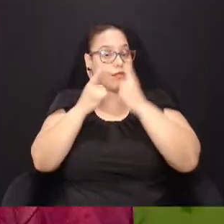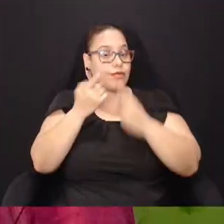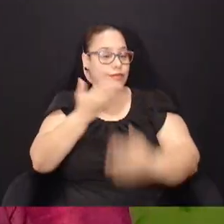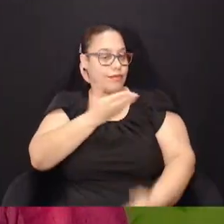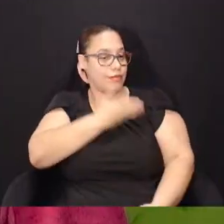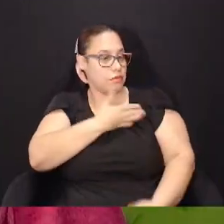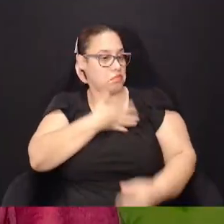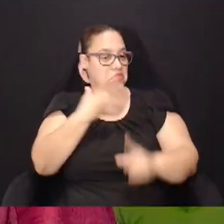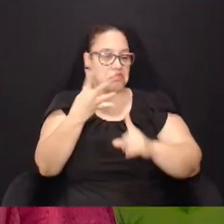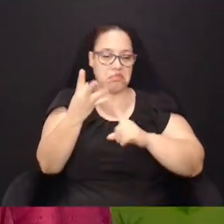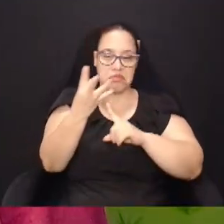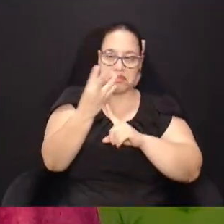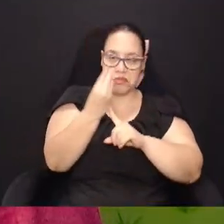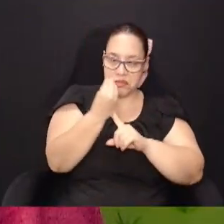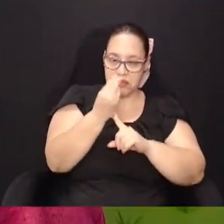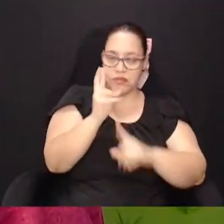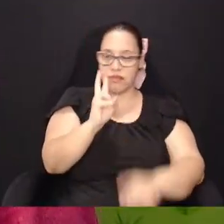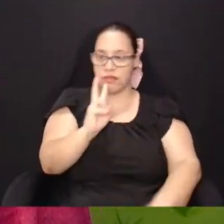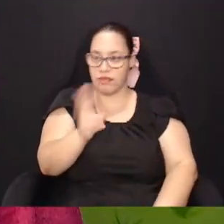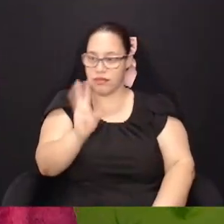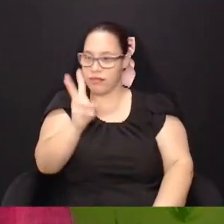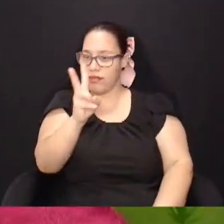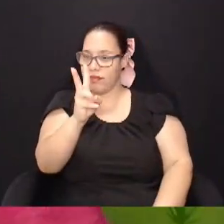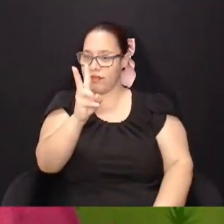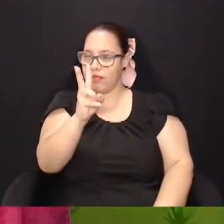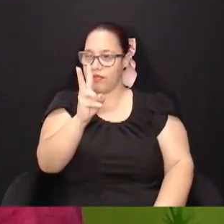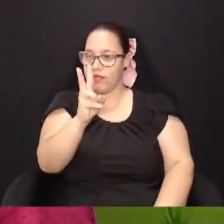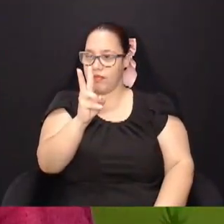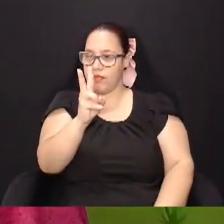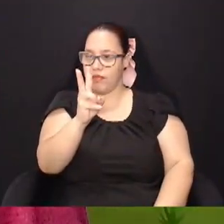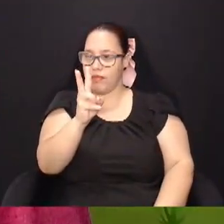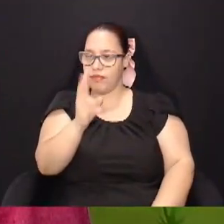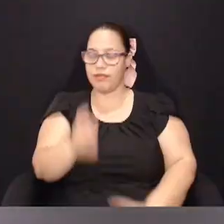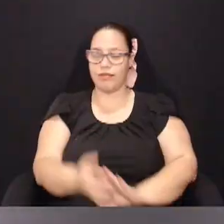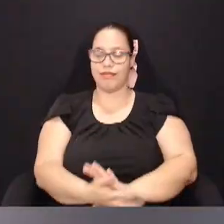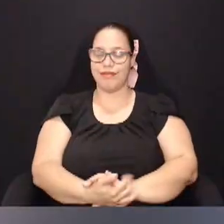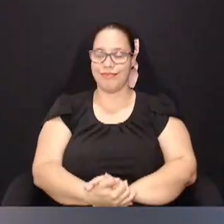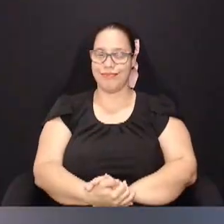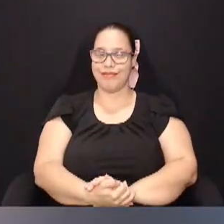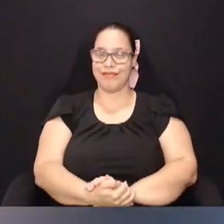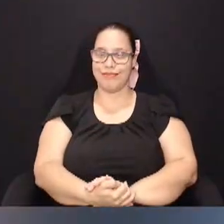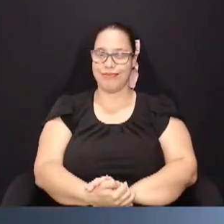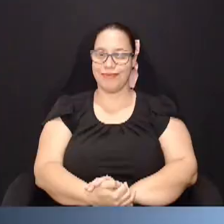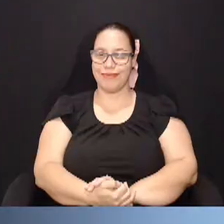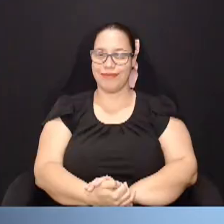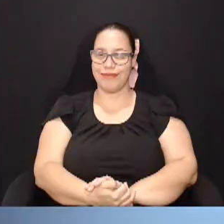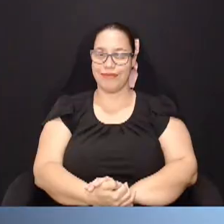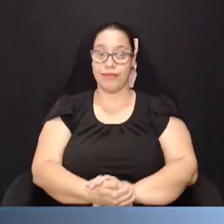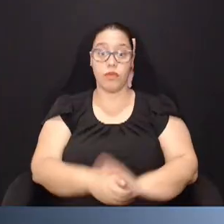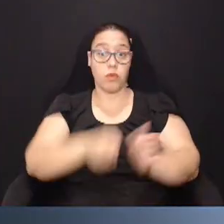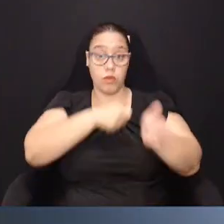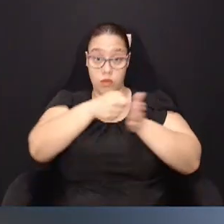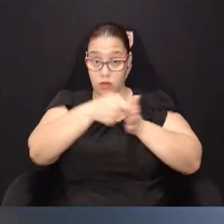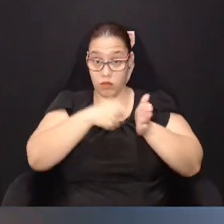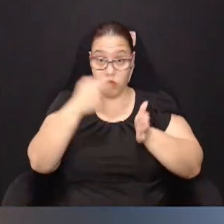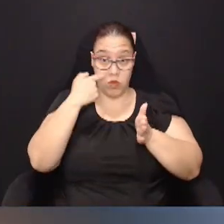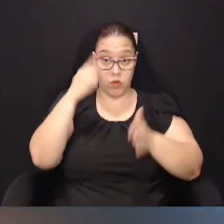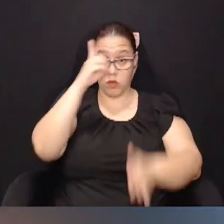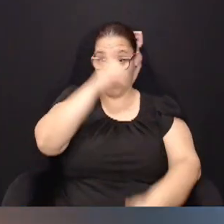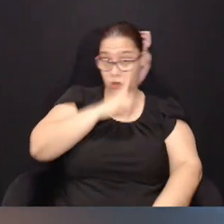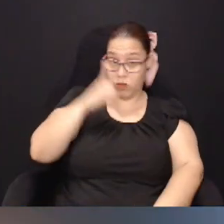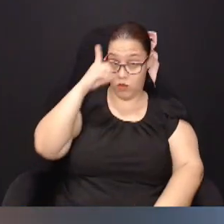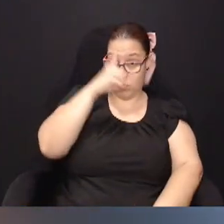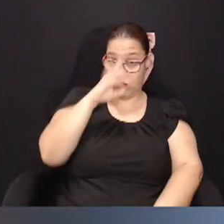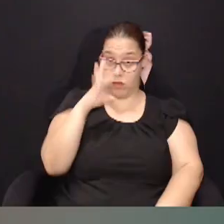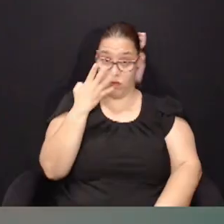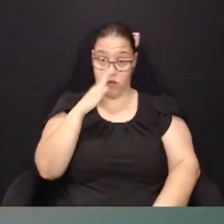de sempre construindo arte e movimentando sonhos, que é o nosso lema. Anote aí então, aos domingos, das 4 às